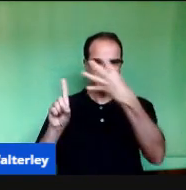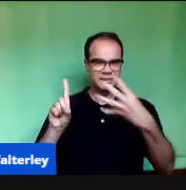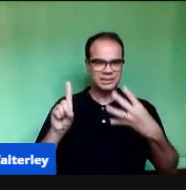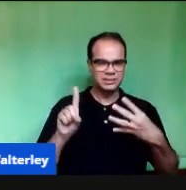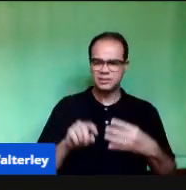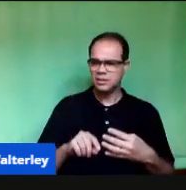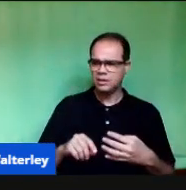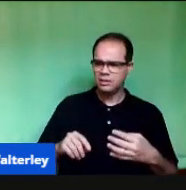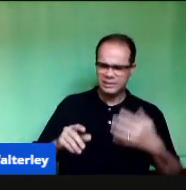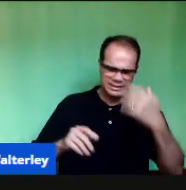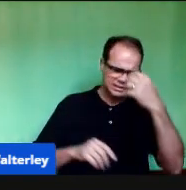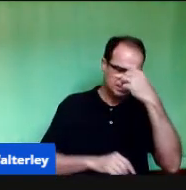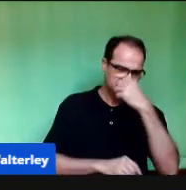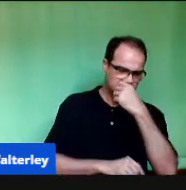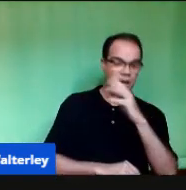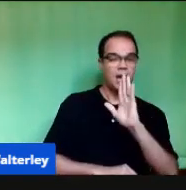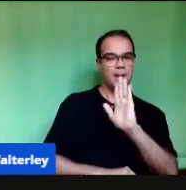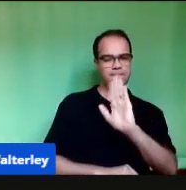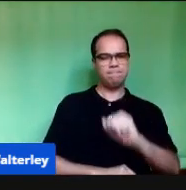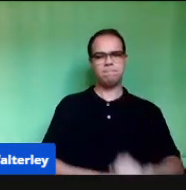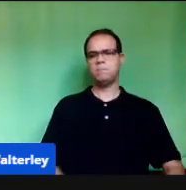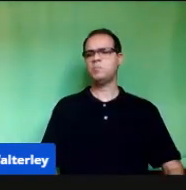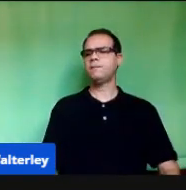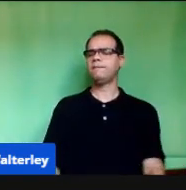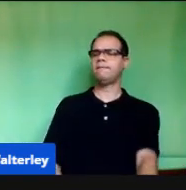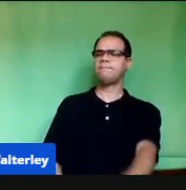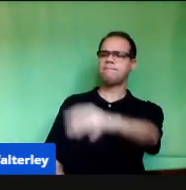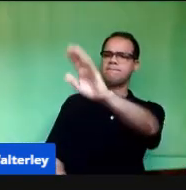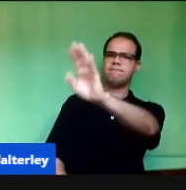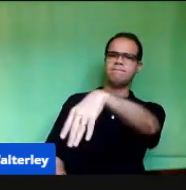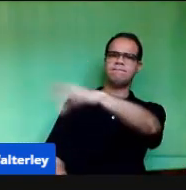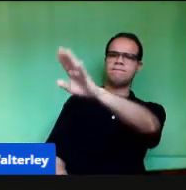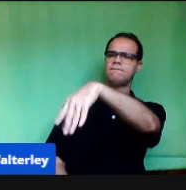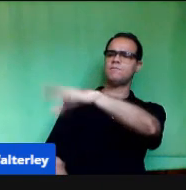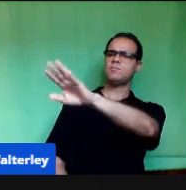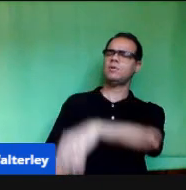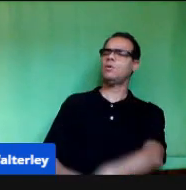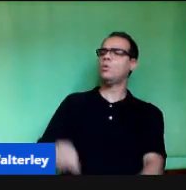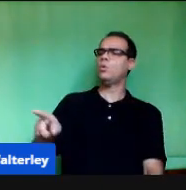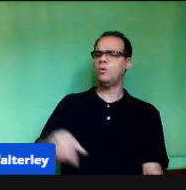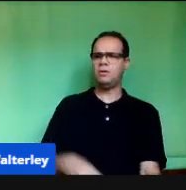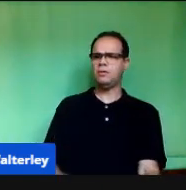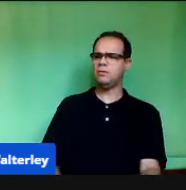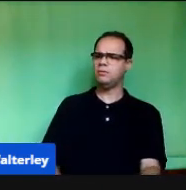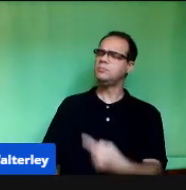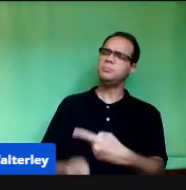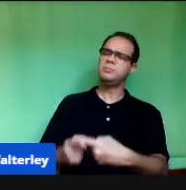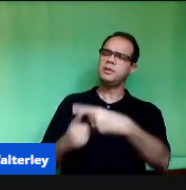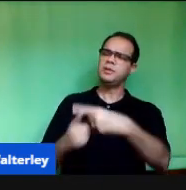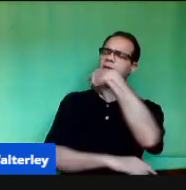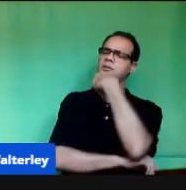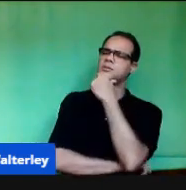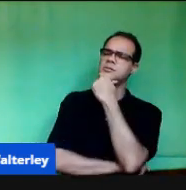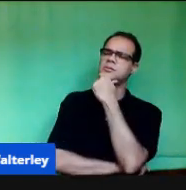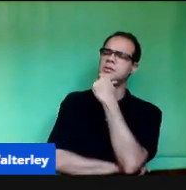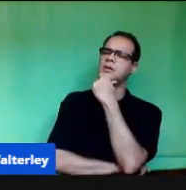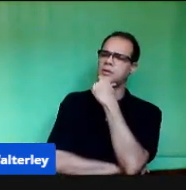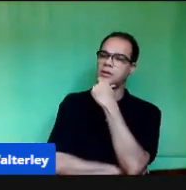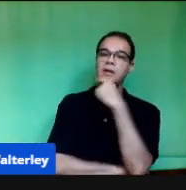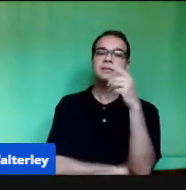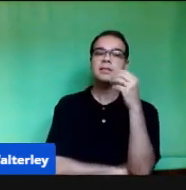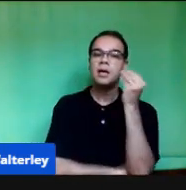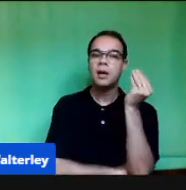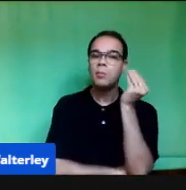faz uma grande oportunidade para que a gente possa falar um pouco sobre essa temática e esclarecer. É sempre